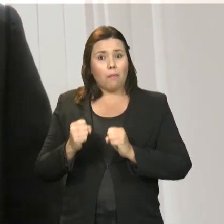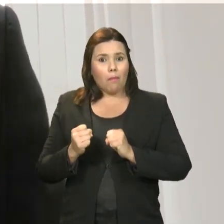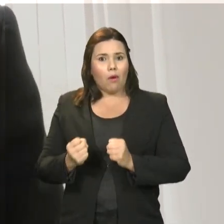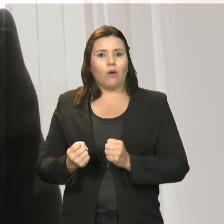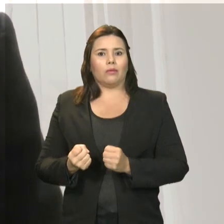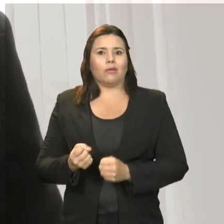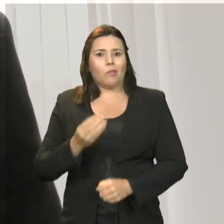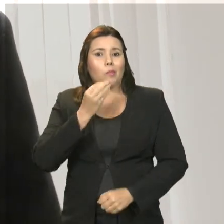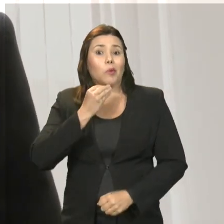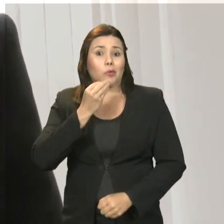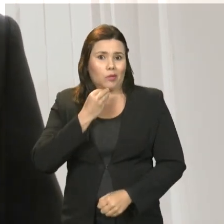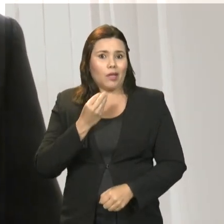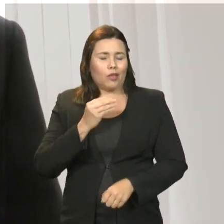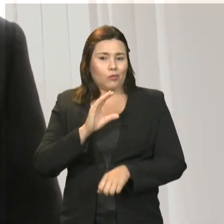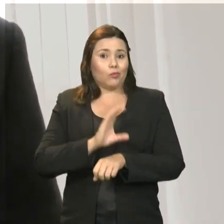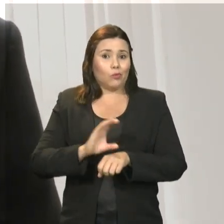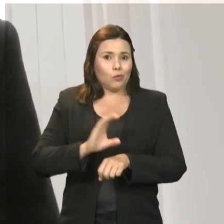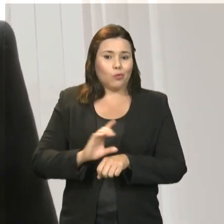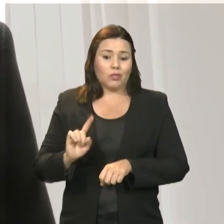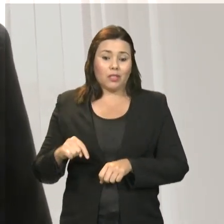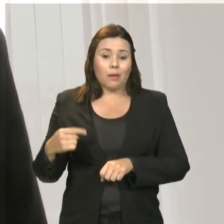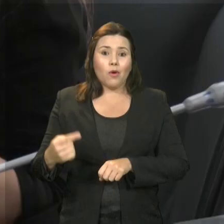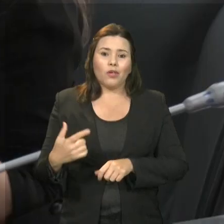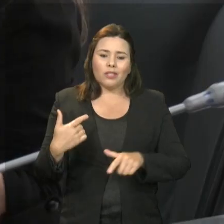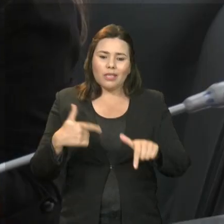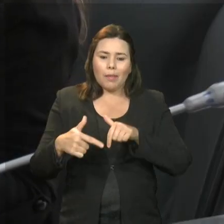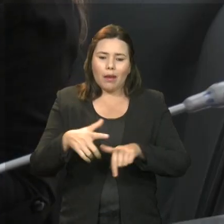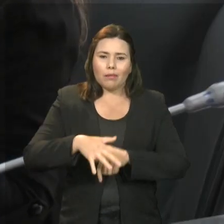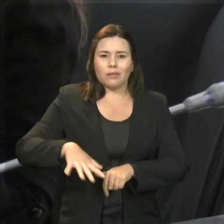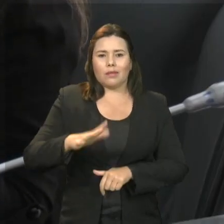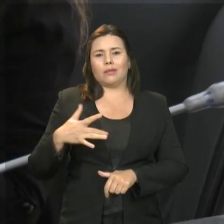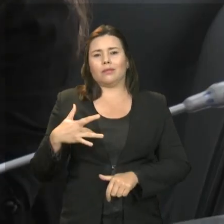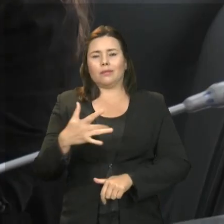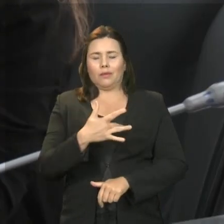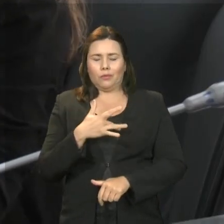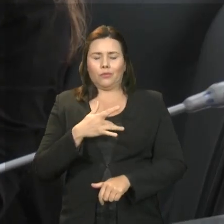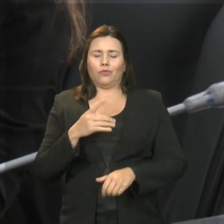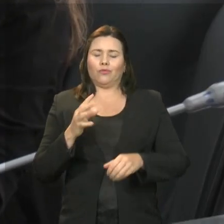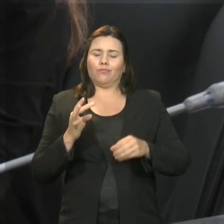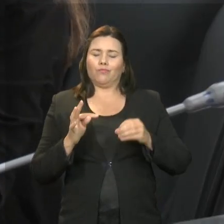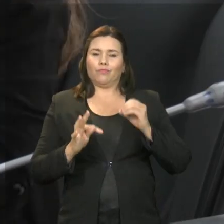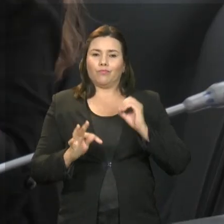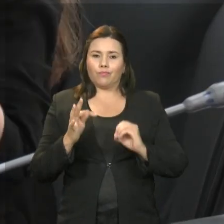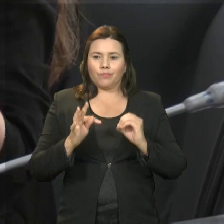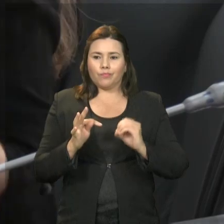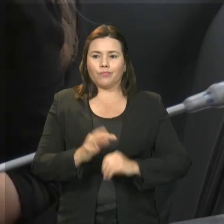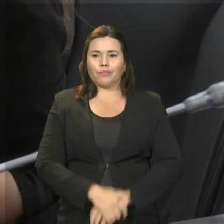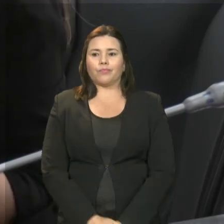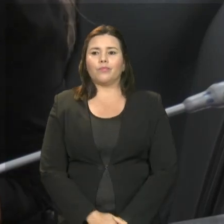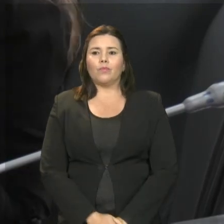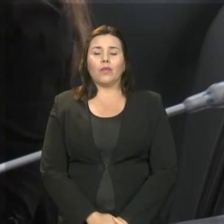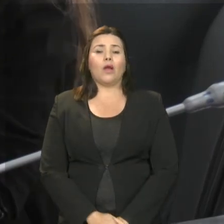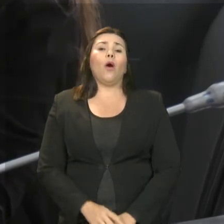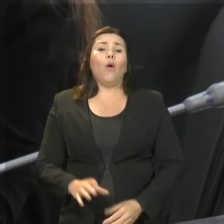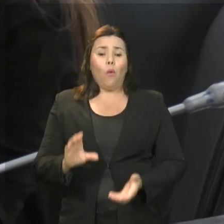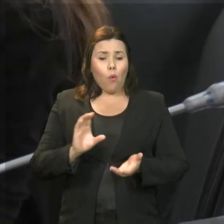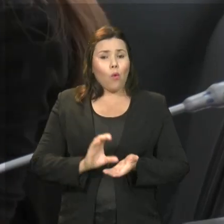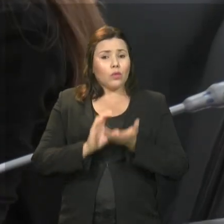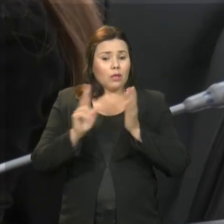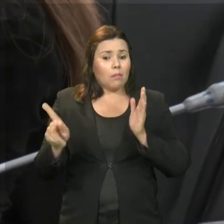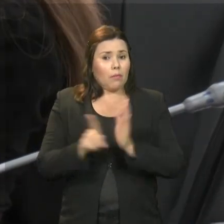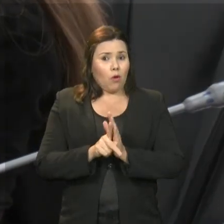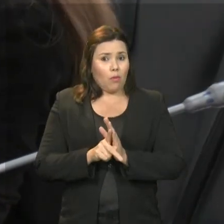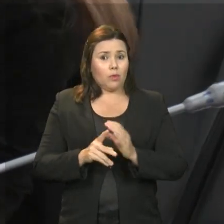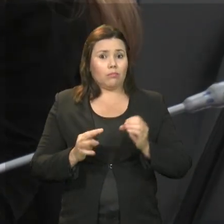esses cursos e depois prestarem serviço que o Maranhão está tão precisando. O Conselho Regional de Fisioterapia e Terapia Ocupacional falou sobre a